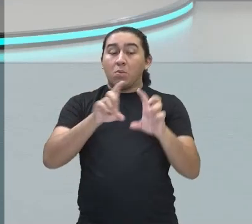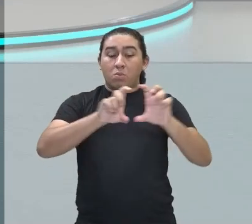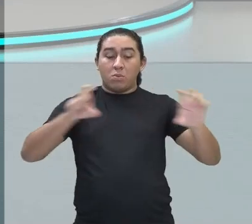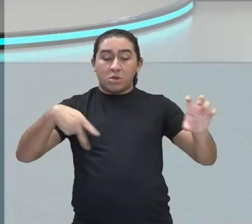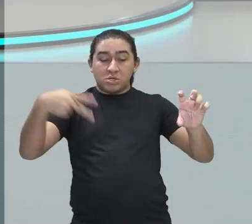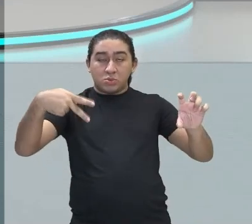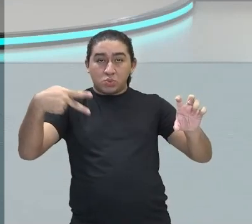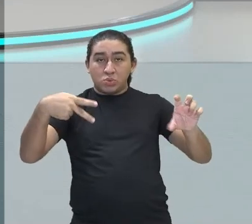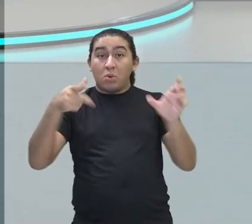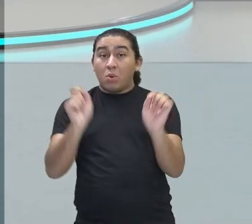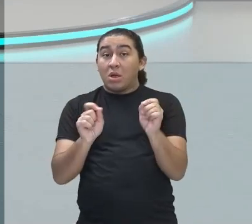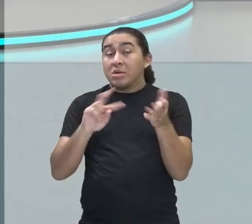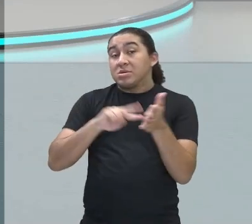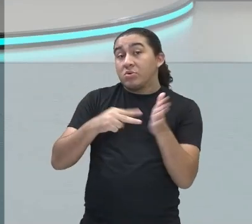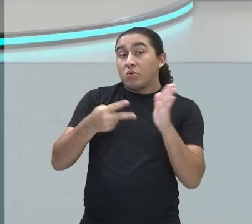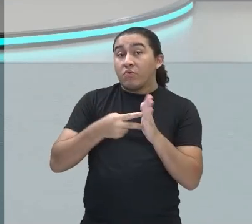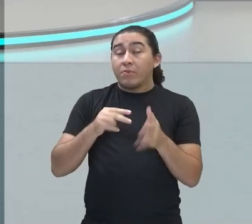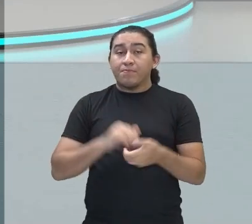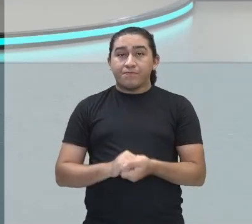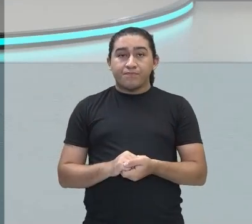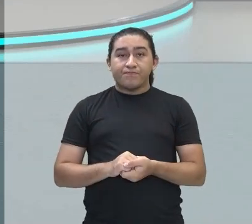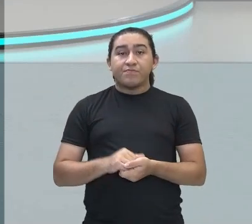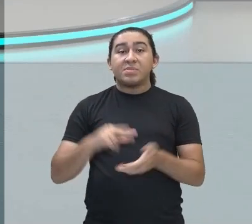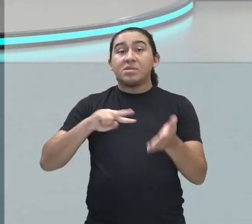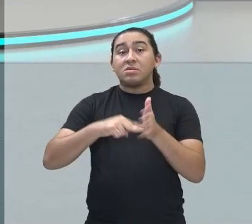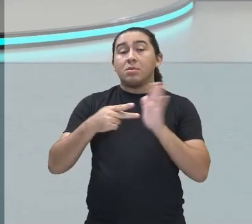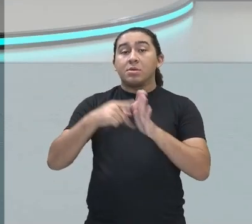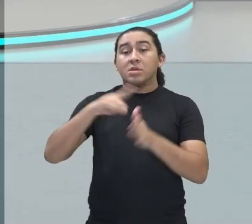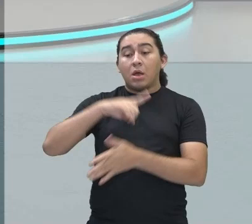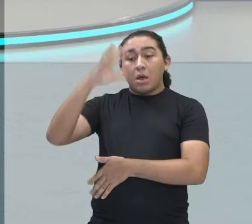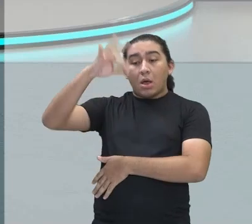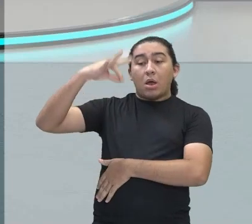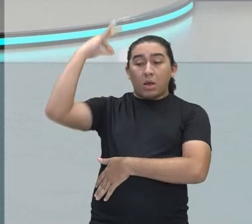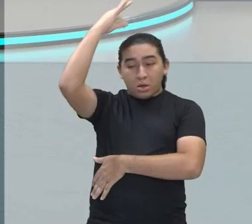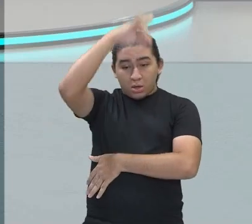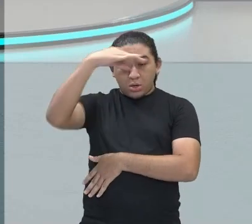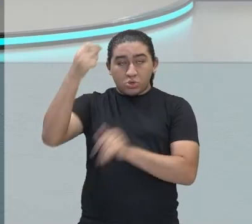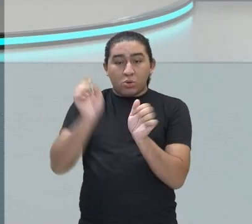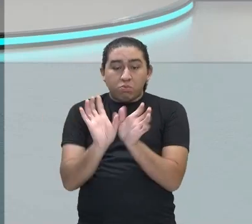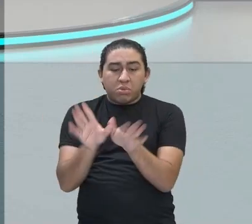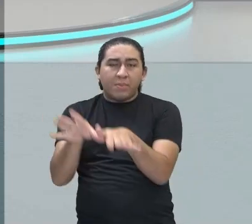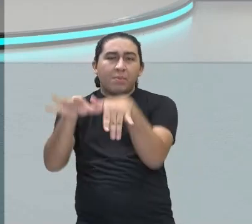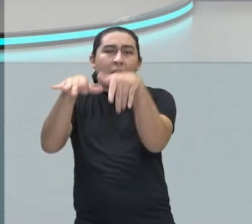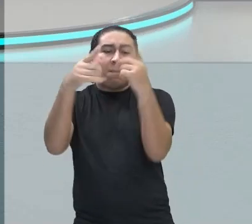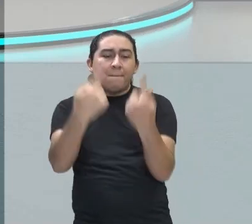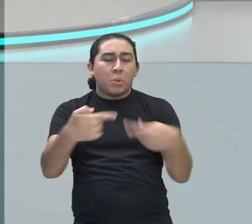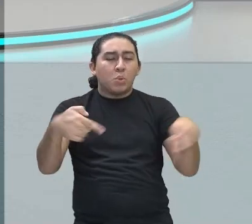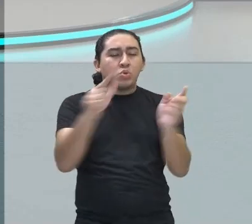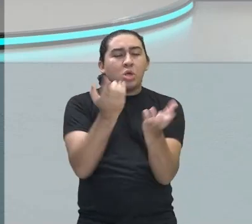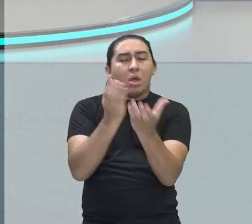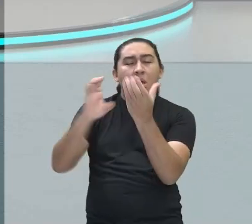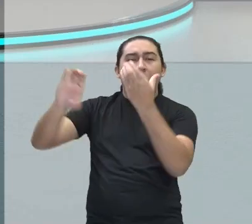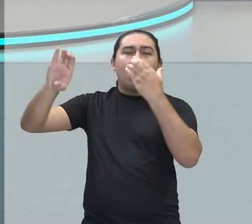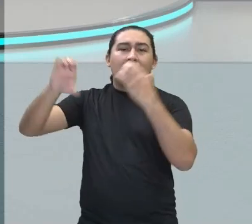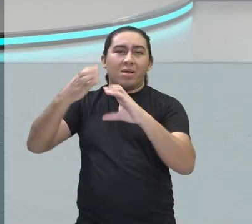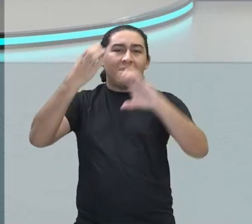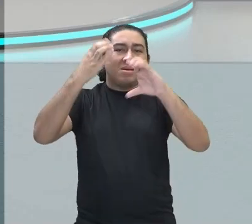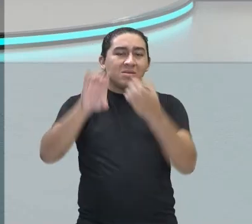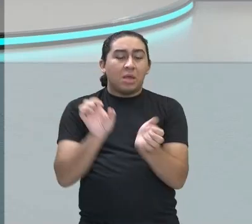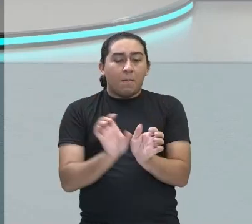estrofe, o eu lírico diz que arcanjos tocam cítaras e cantam, enquanto vão abrindo as